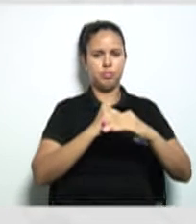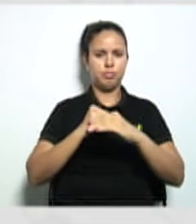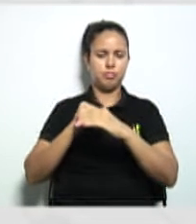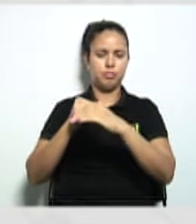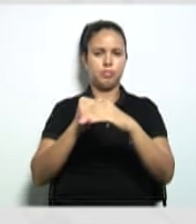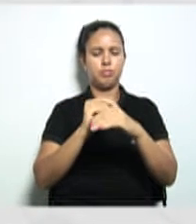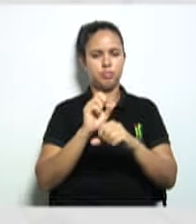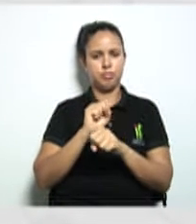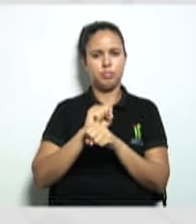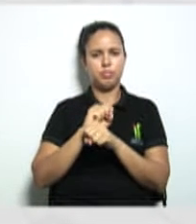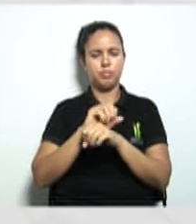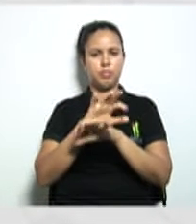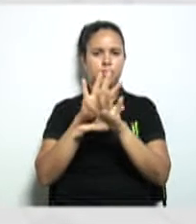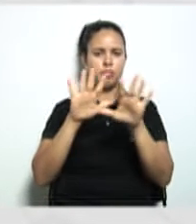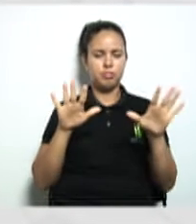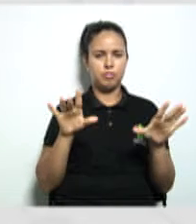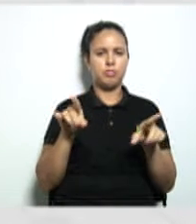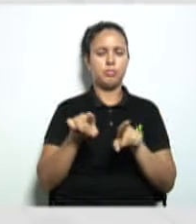e da